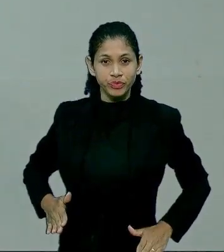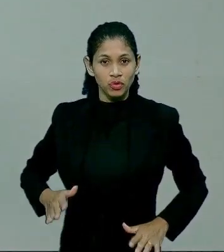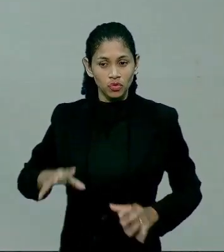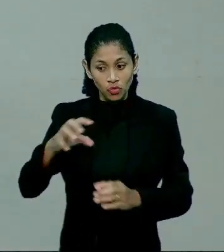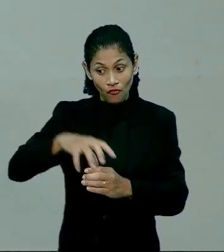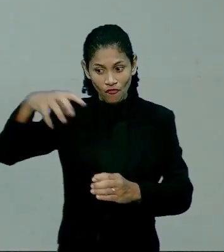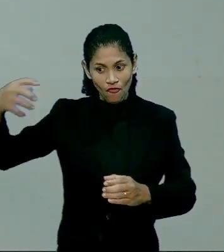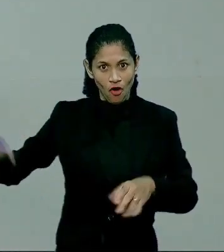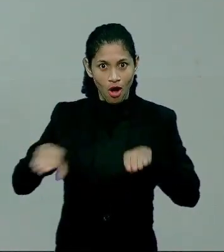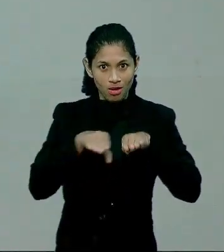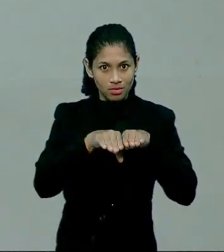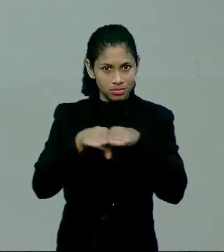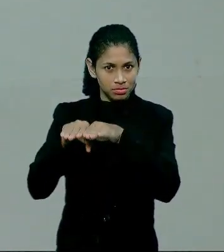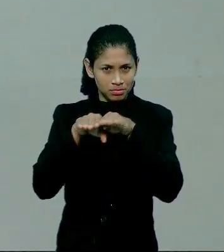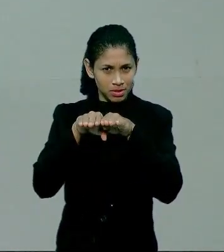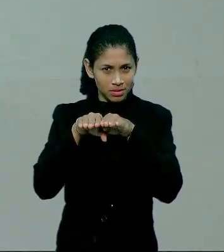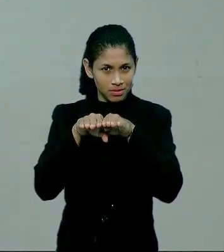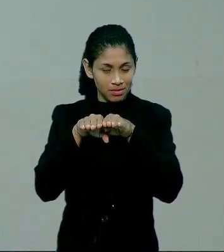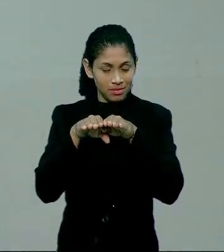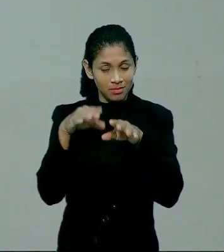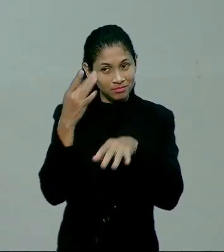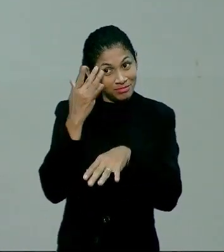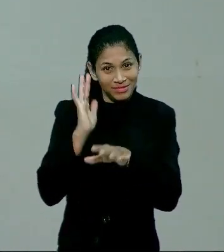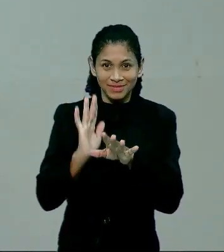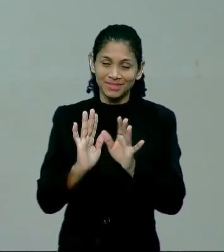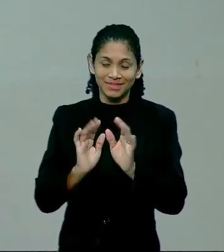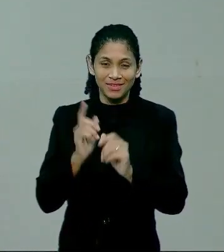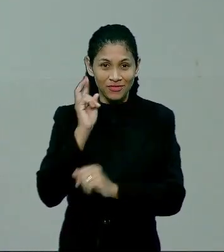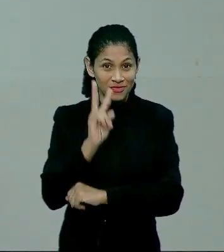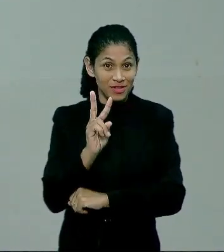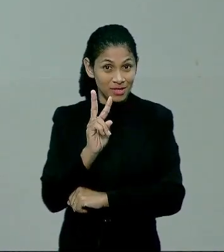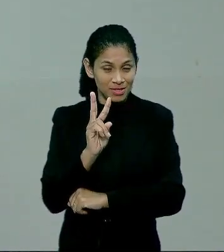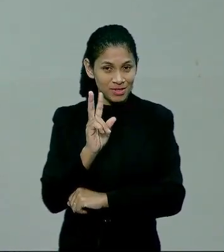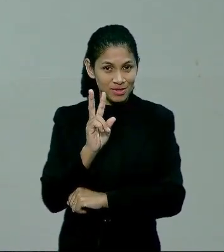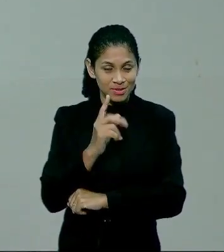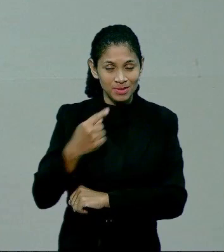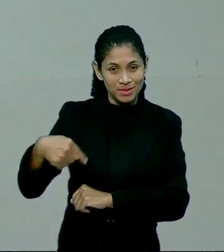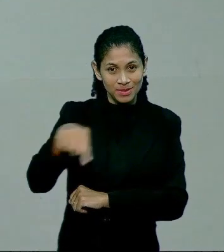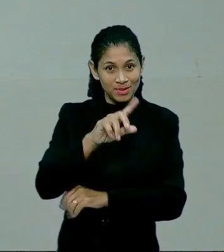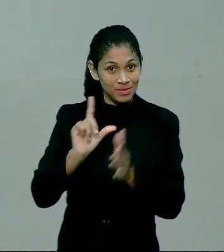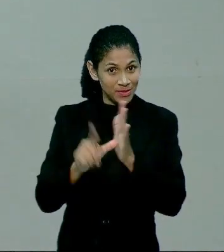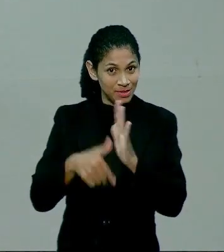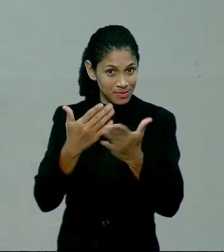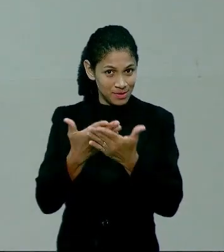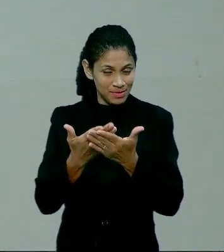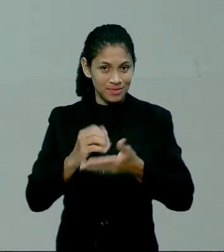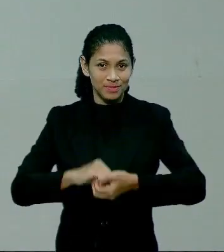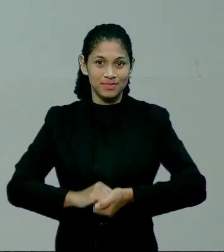do padrão ou não, não sei. Mas é isso. Vejo vocês e é isso aí.